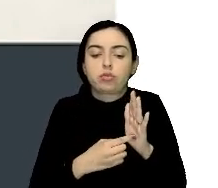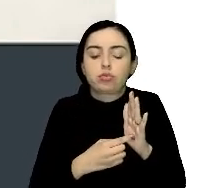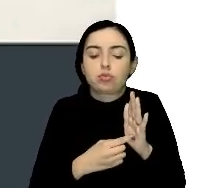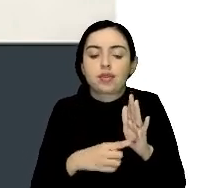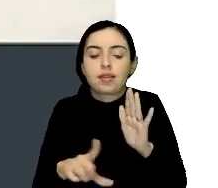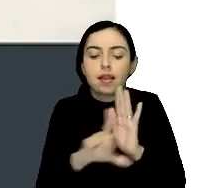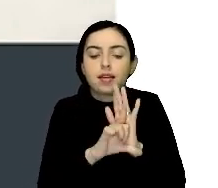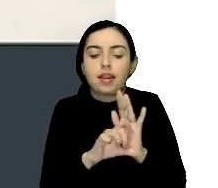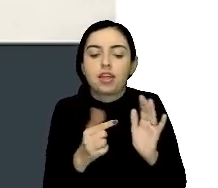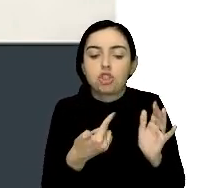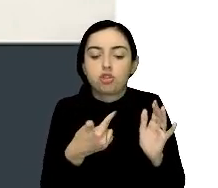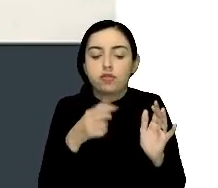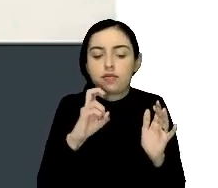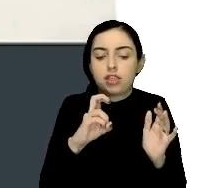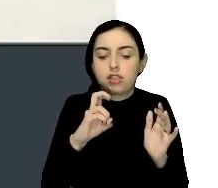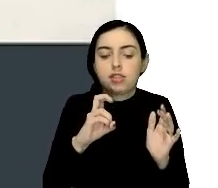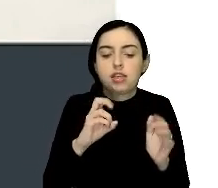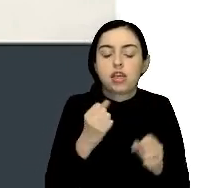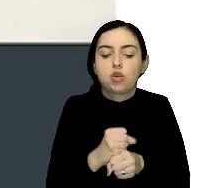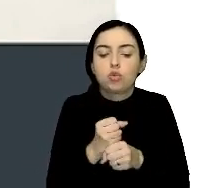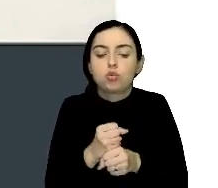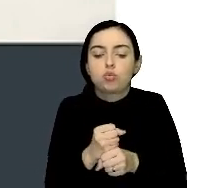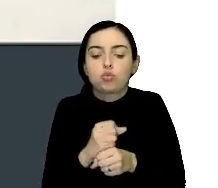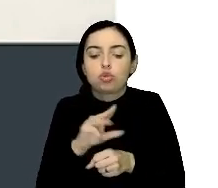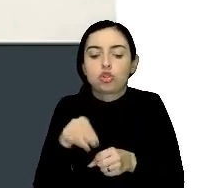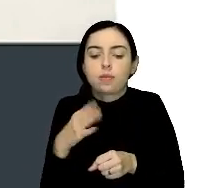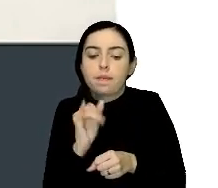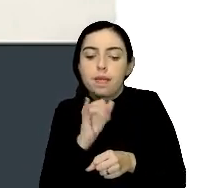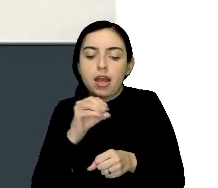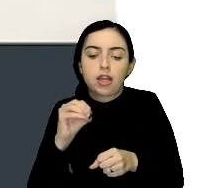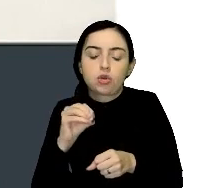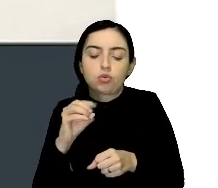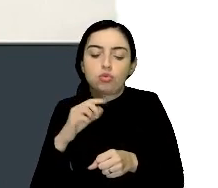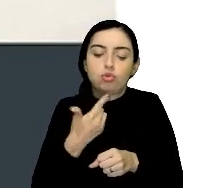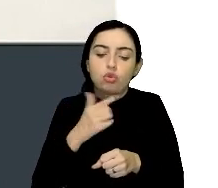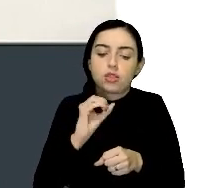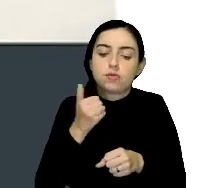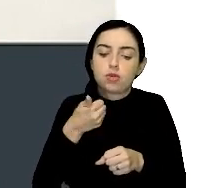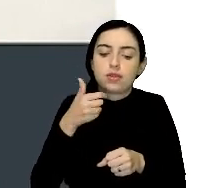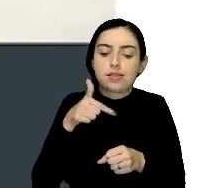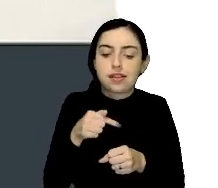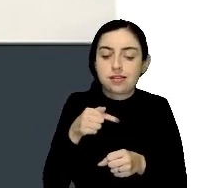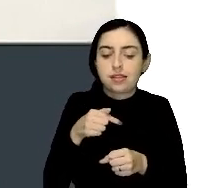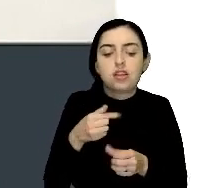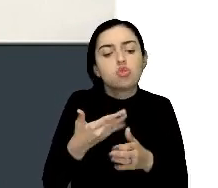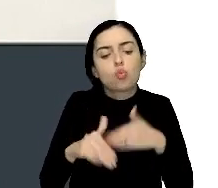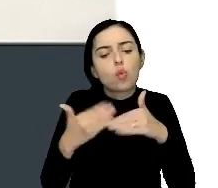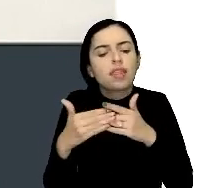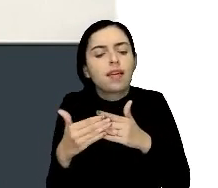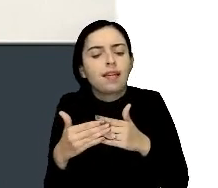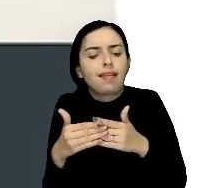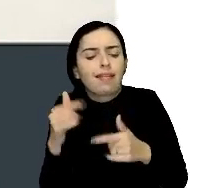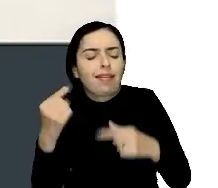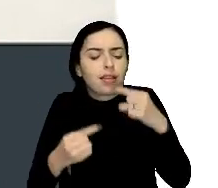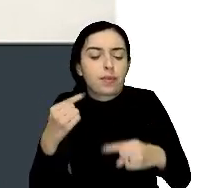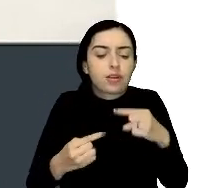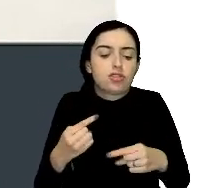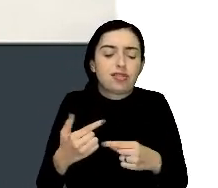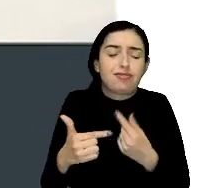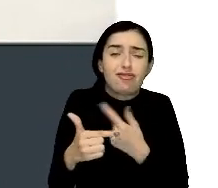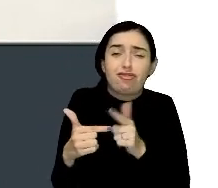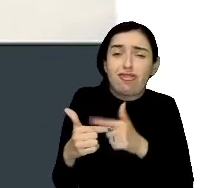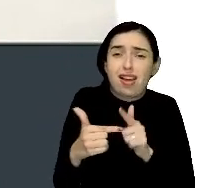que entra em vigor depois de uma vacácio de 6 meses. Mas enquanto a lei era debatida, a gente tinha vários problemas que envolviam